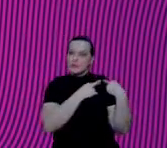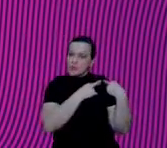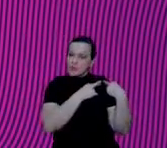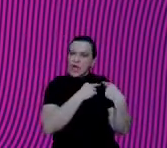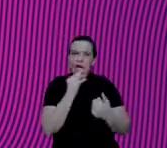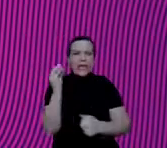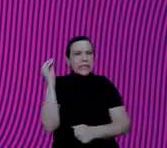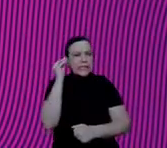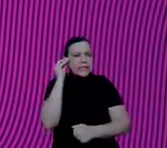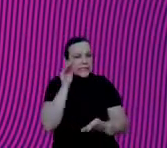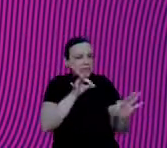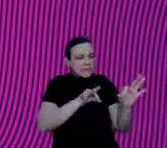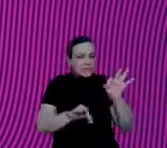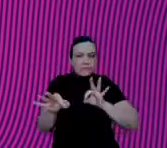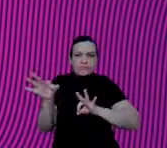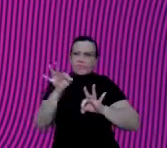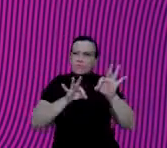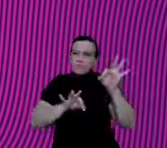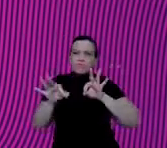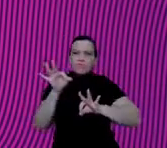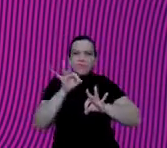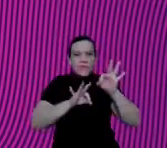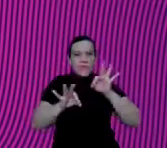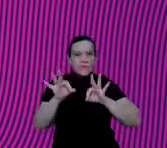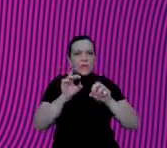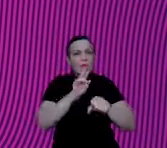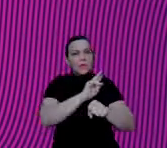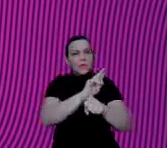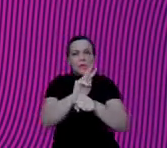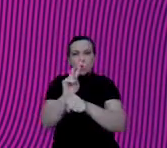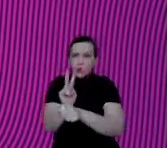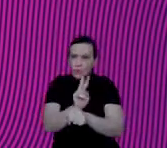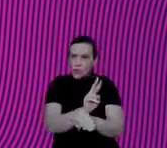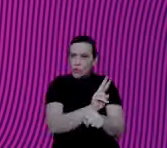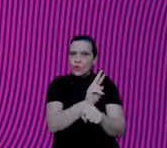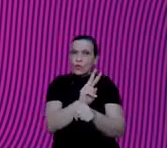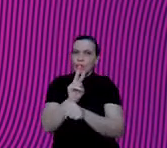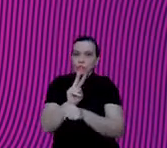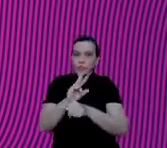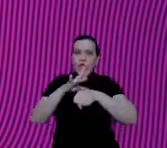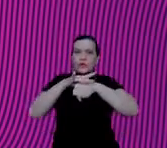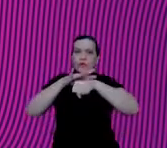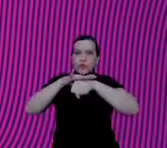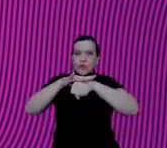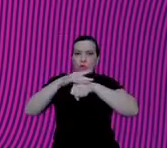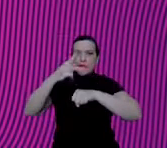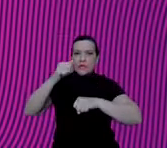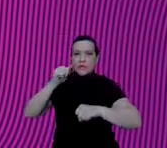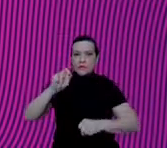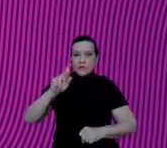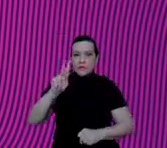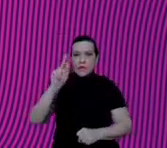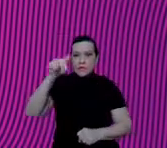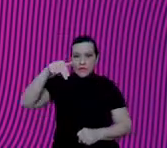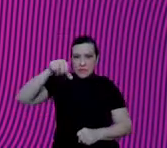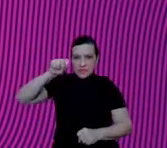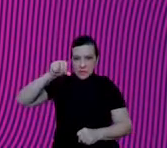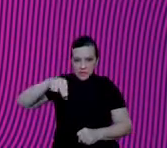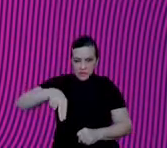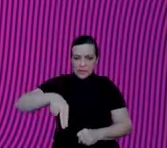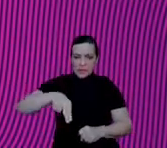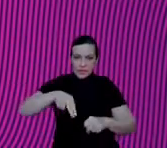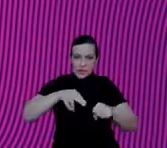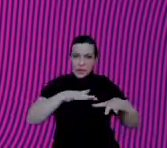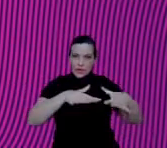a nossa linha de cuidados em doença de Parkinson no América Serviços Médicos. O Dr.